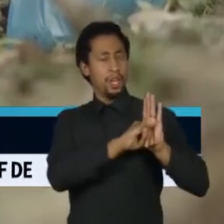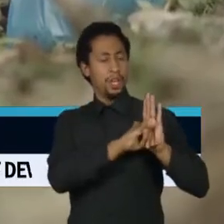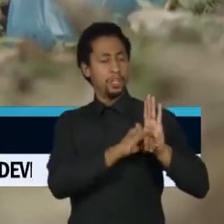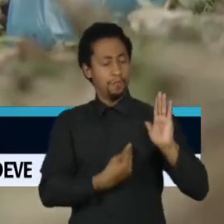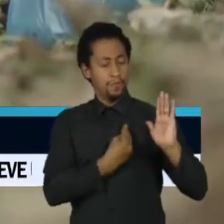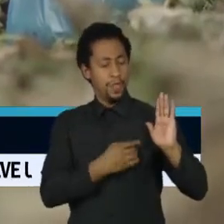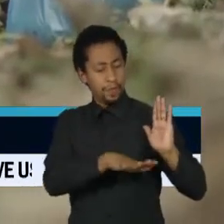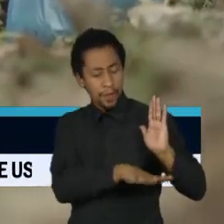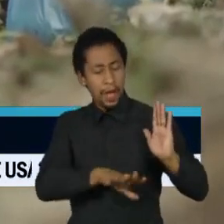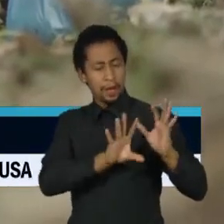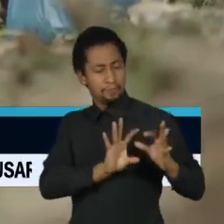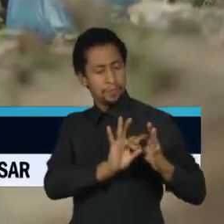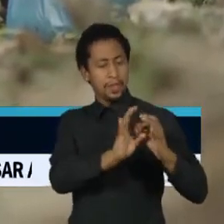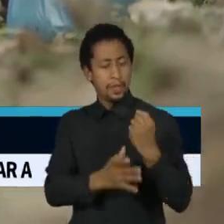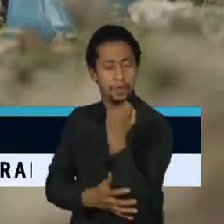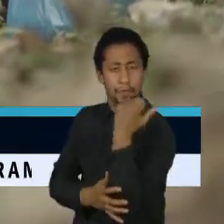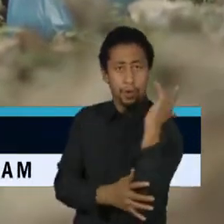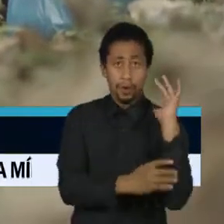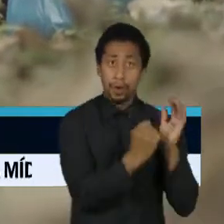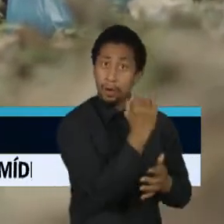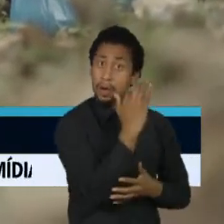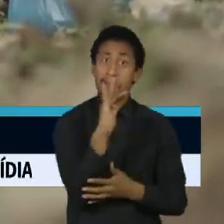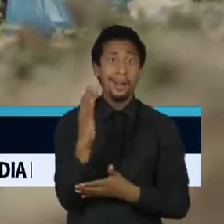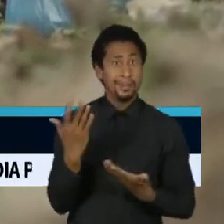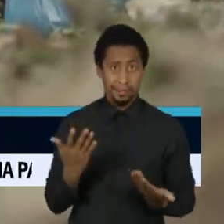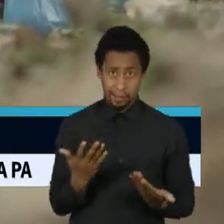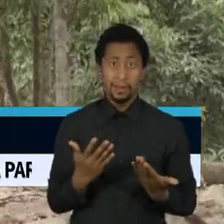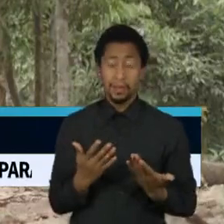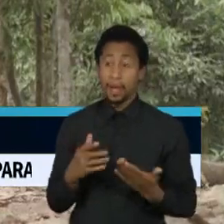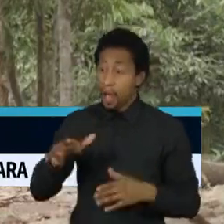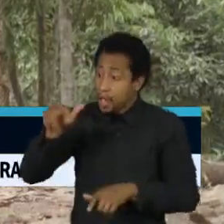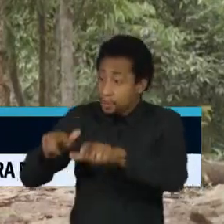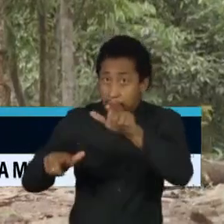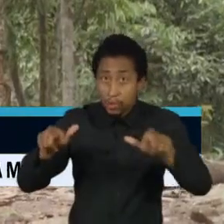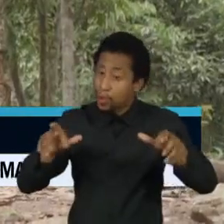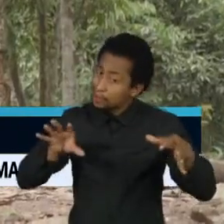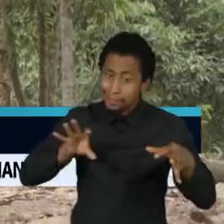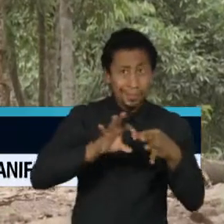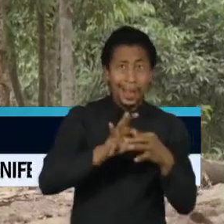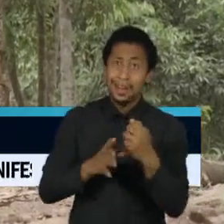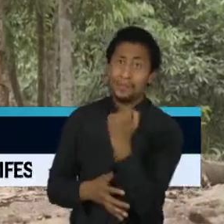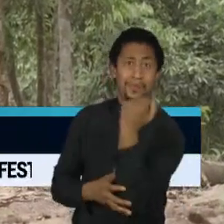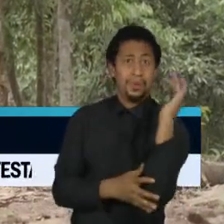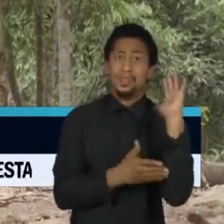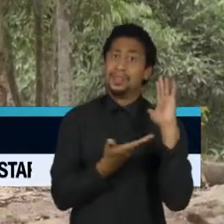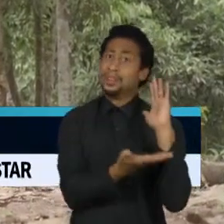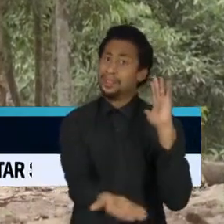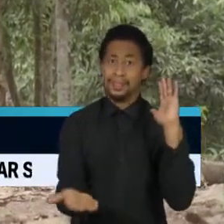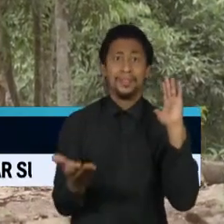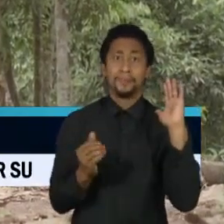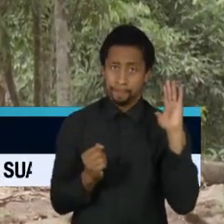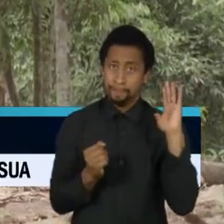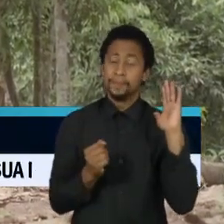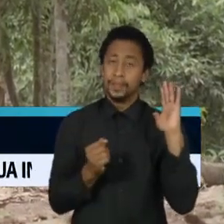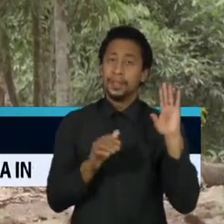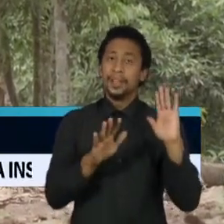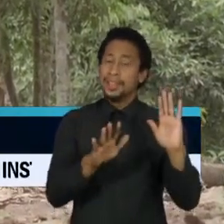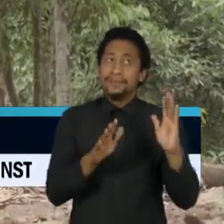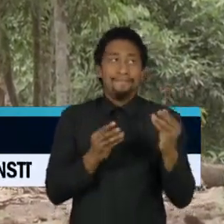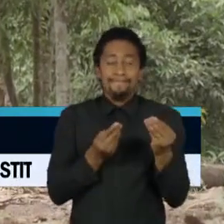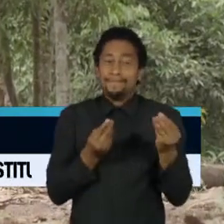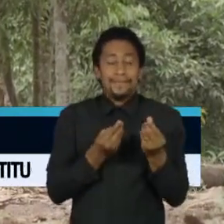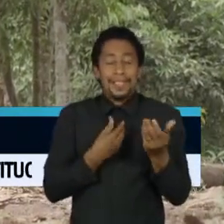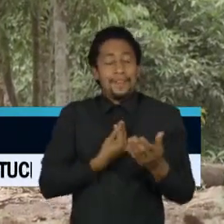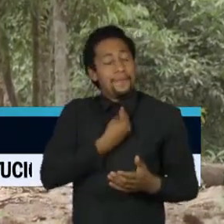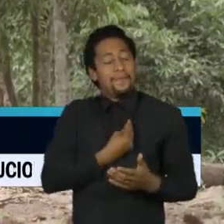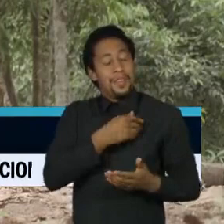não é a floresta que pertence a elas, são elas que pertencem à floresta, elas que elas são floresta, né, elas